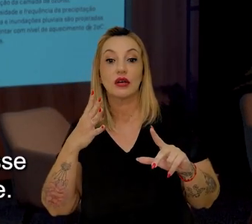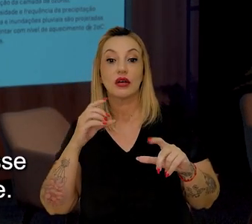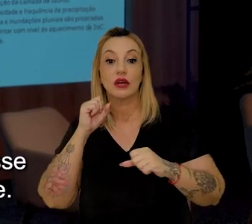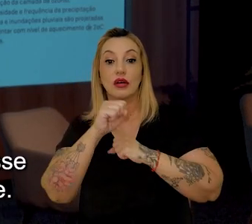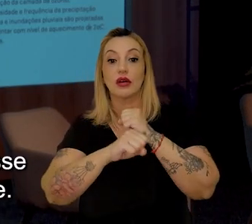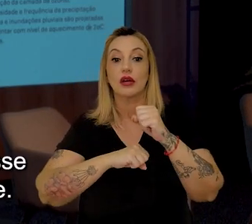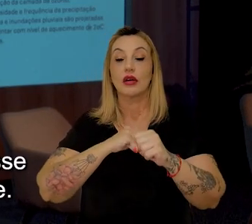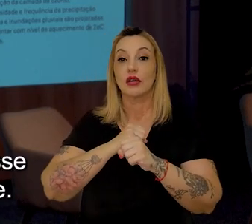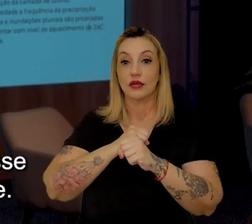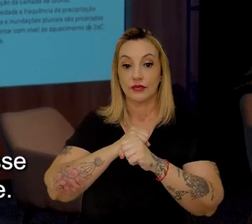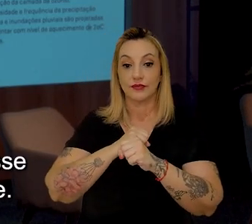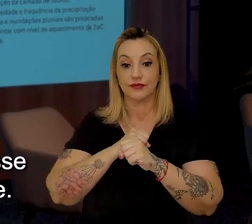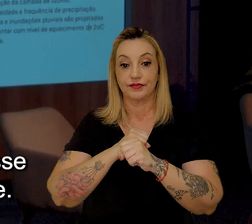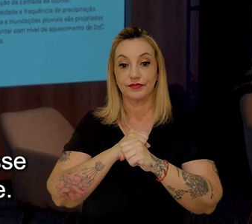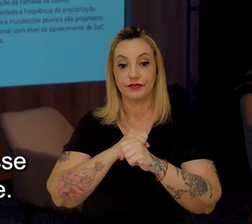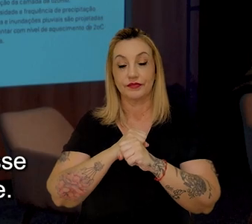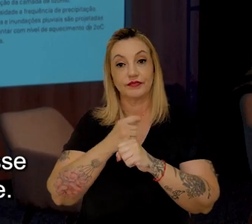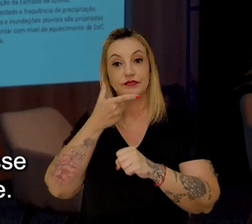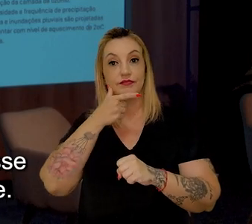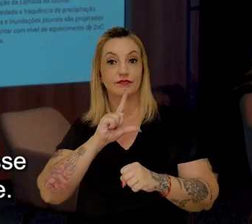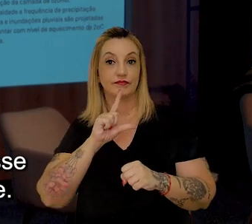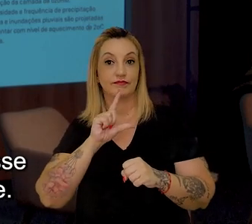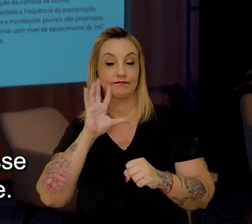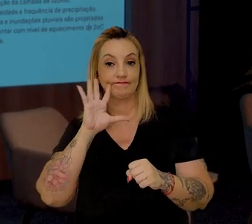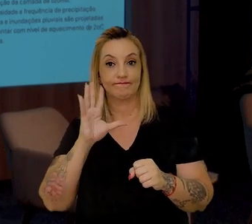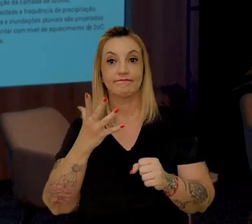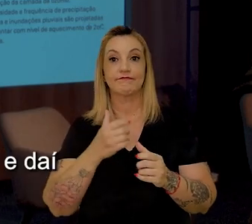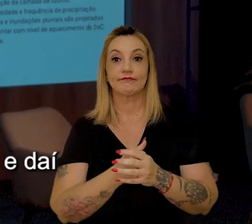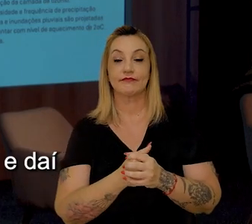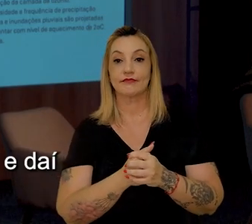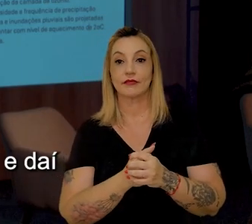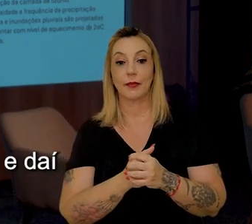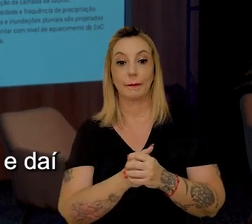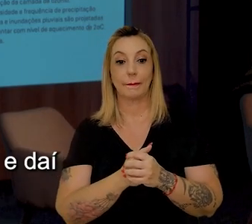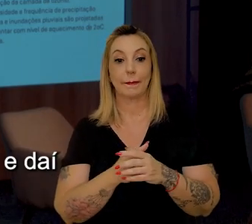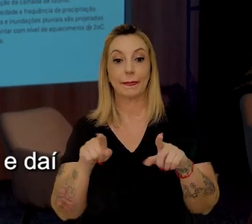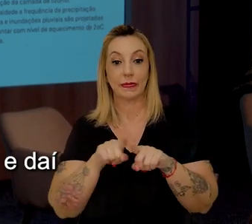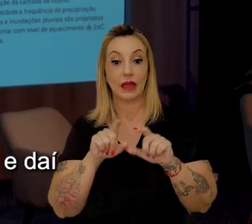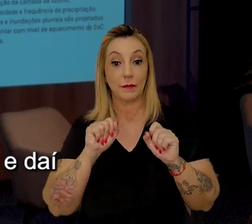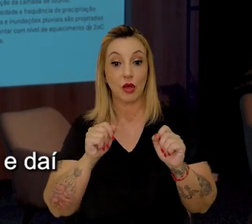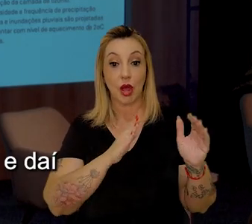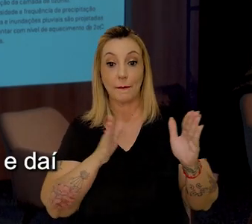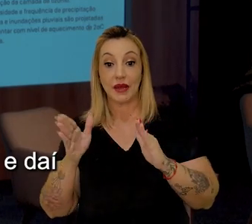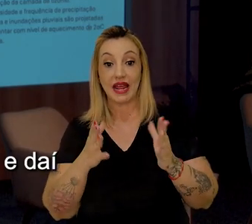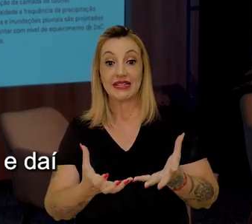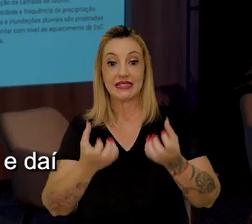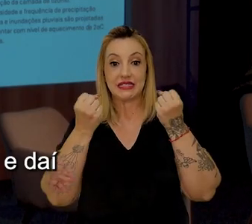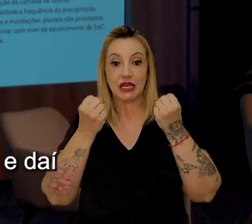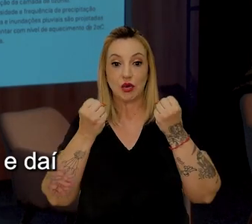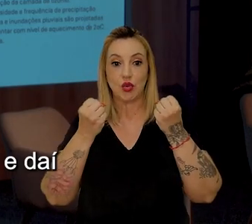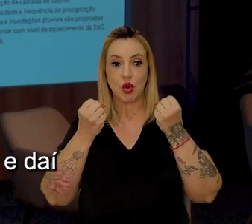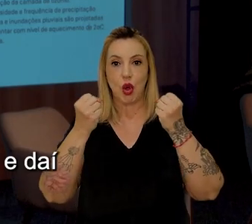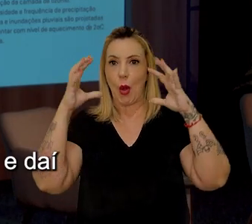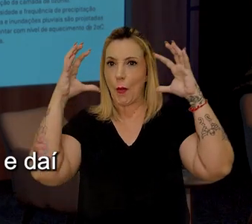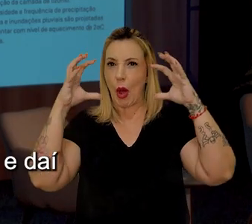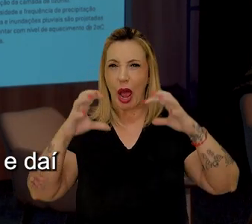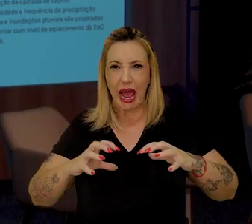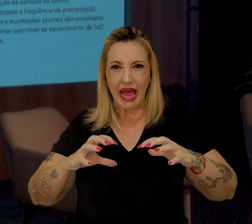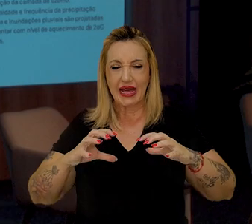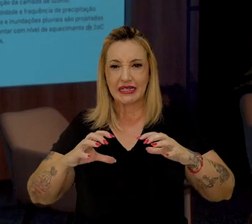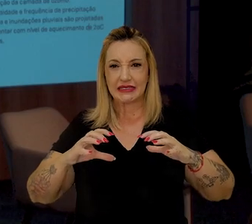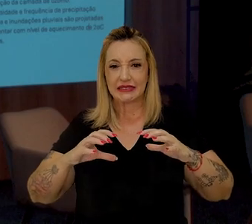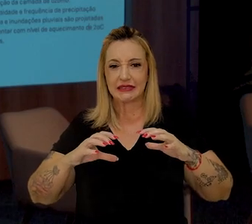que esse Total anual vai ser você vai chegar a ele então você pode ter períodos de se e daí pá precipitação